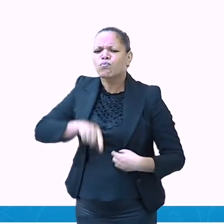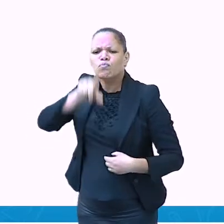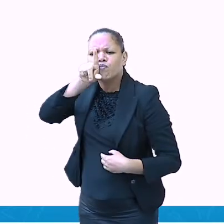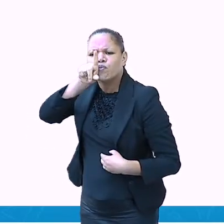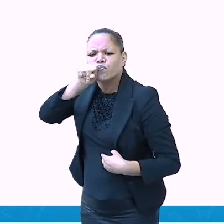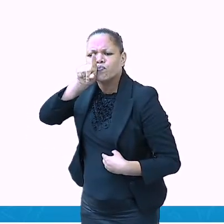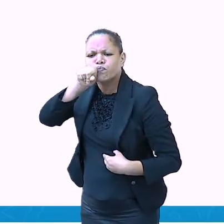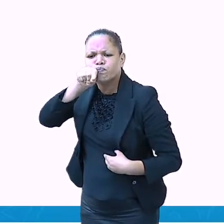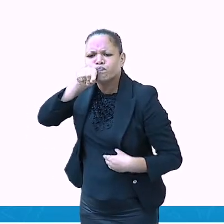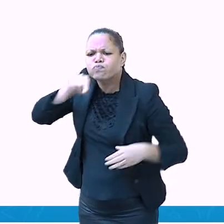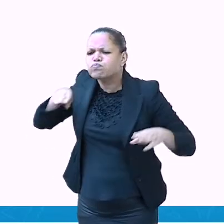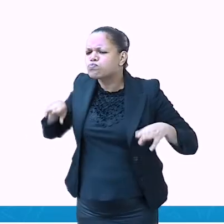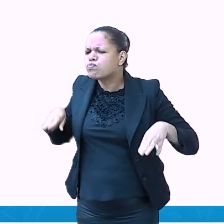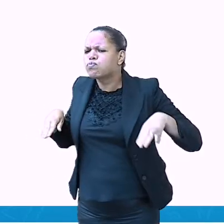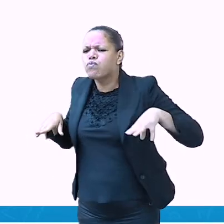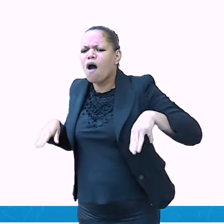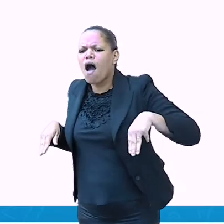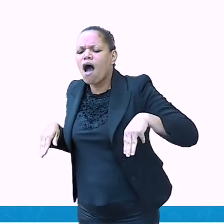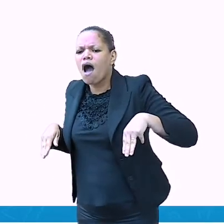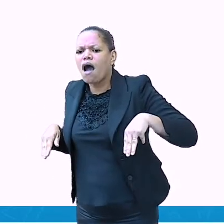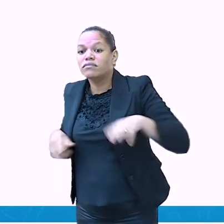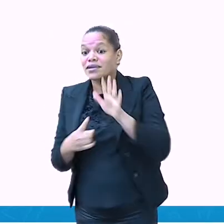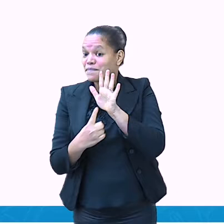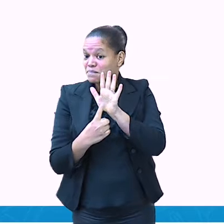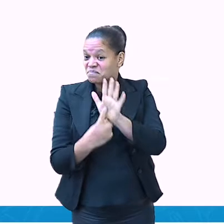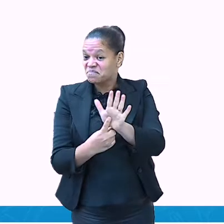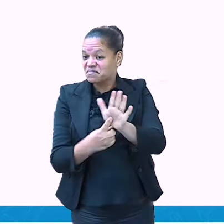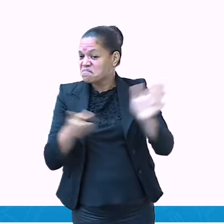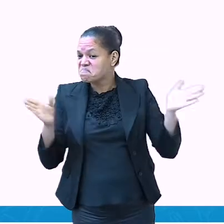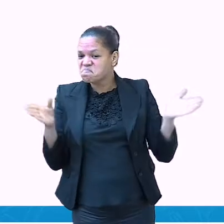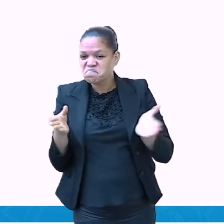dentes? Não, eles não têm dentes. Por isso,